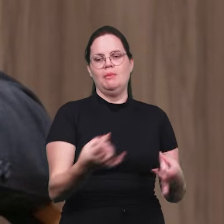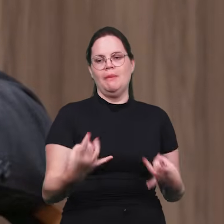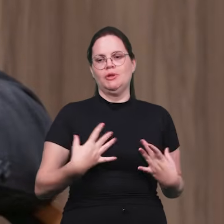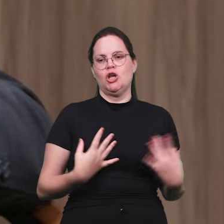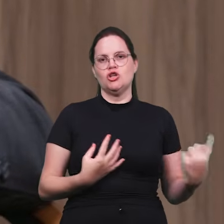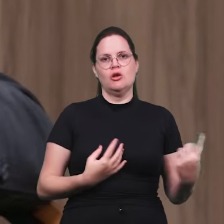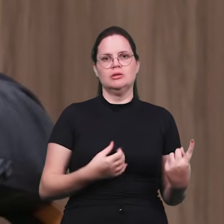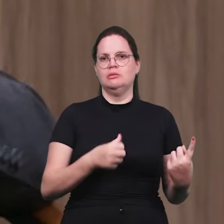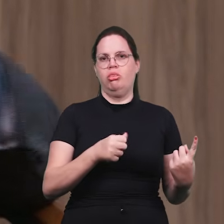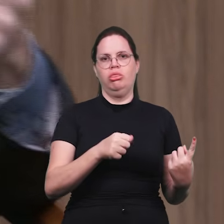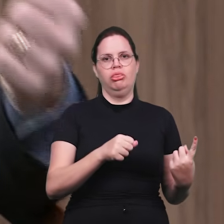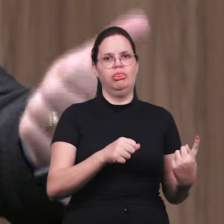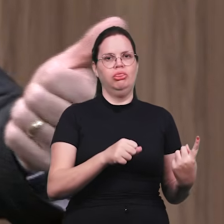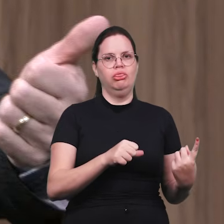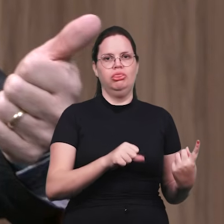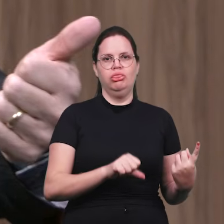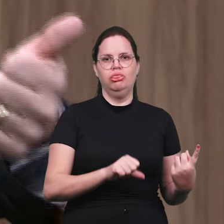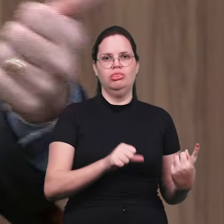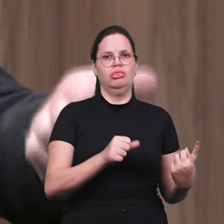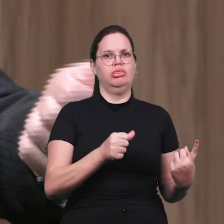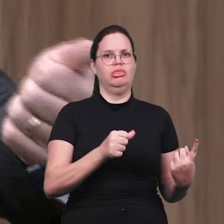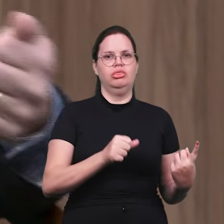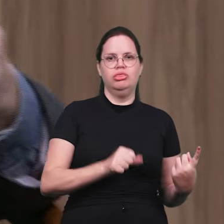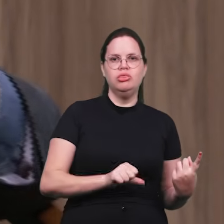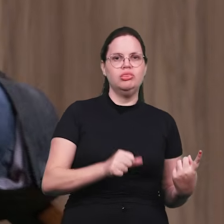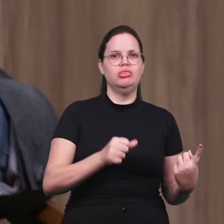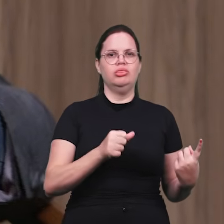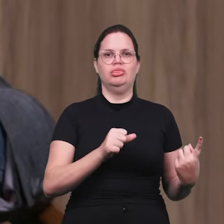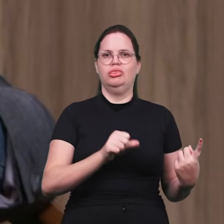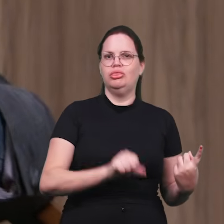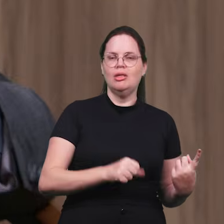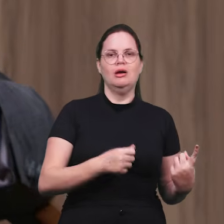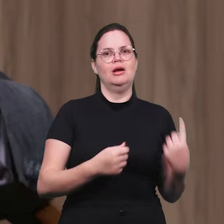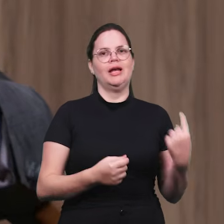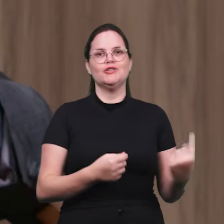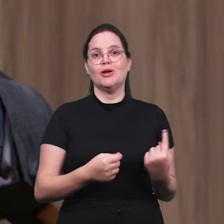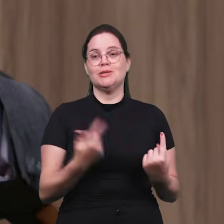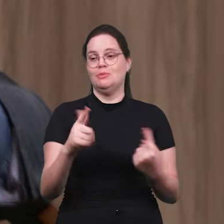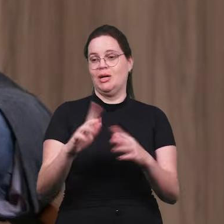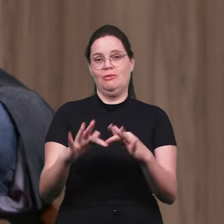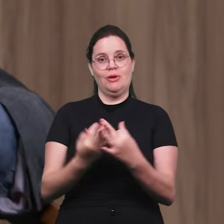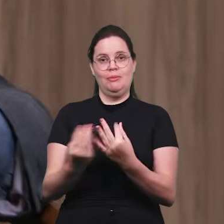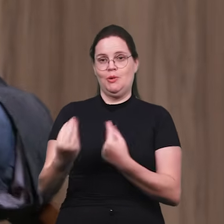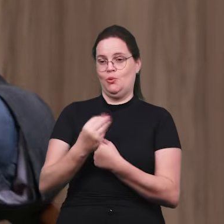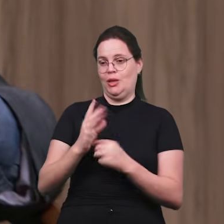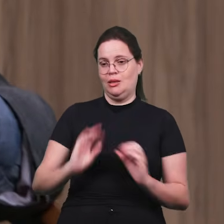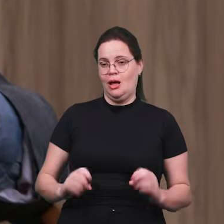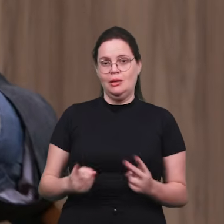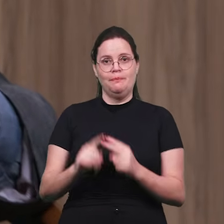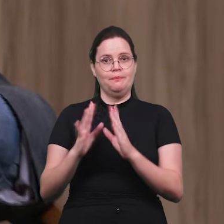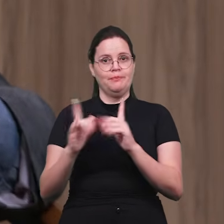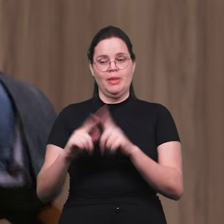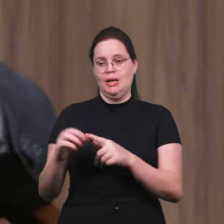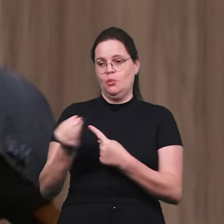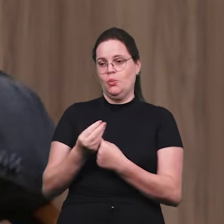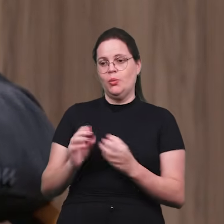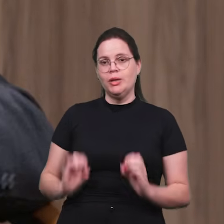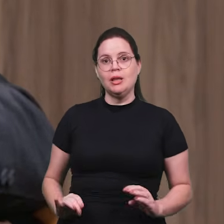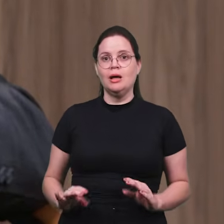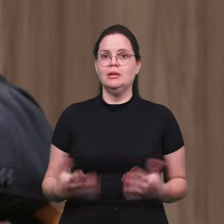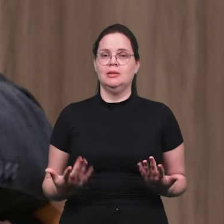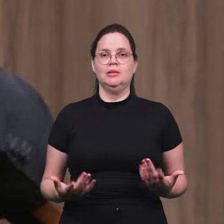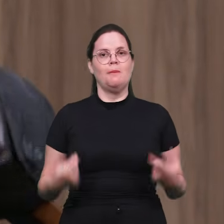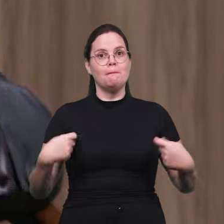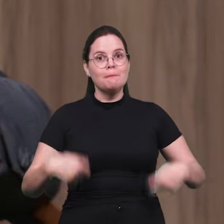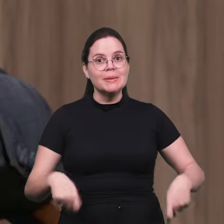abandonado. Eu não tenho uma família tão ativa, eu não tenho uma igreja tão presente. Ele